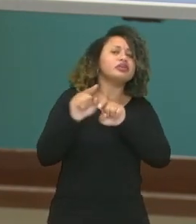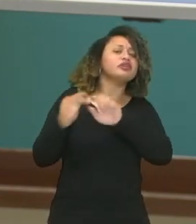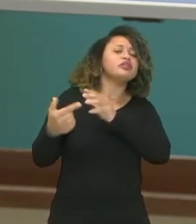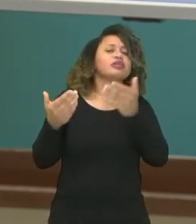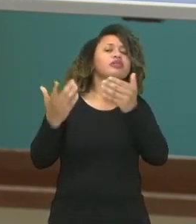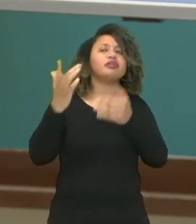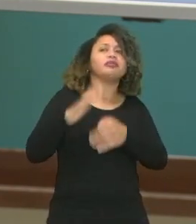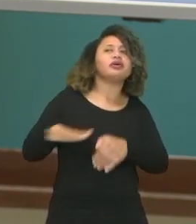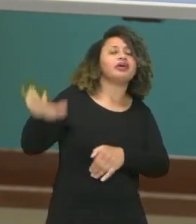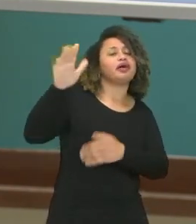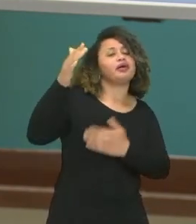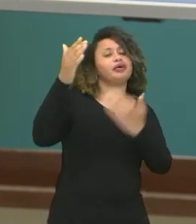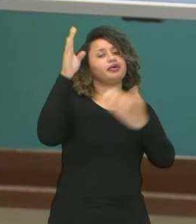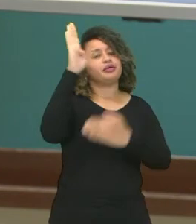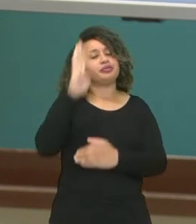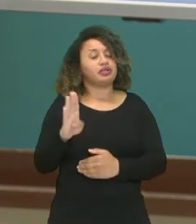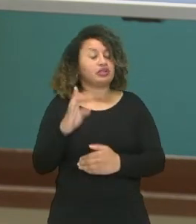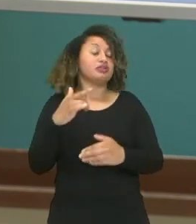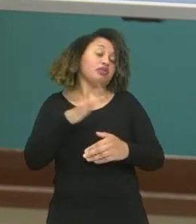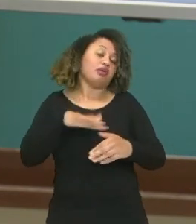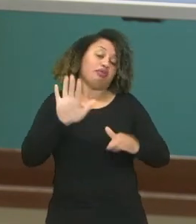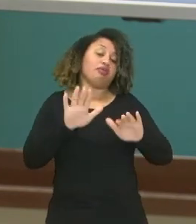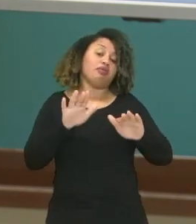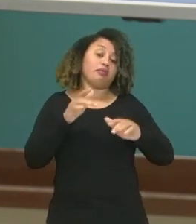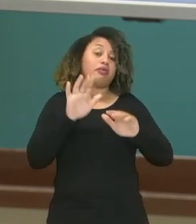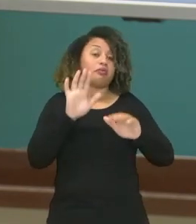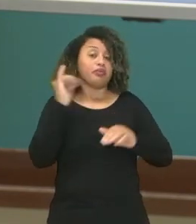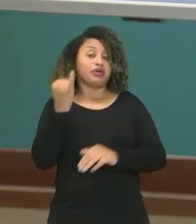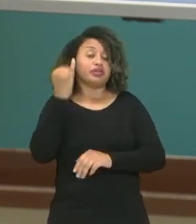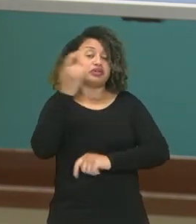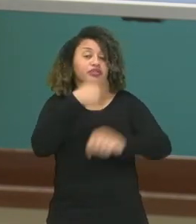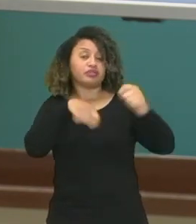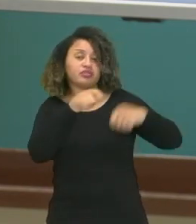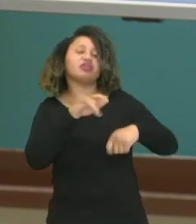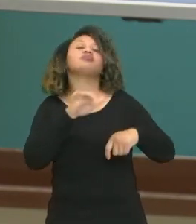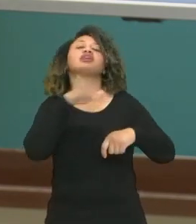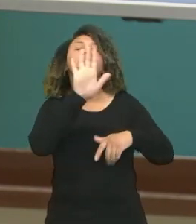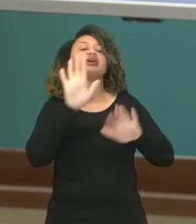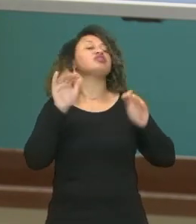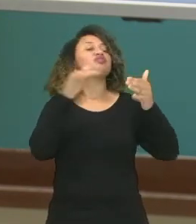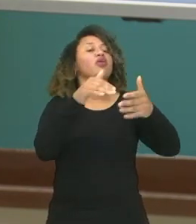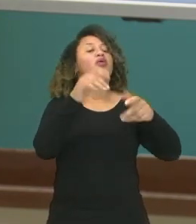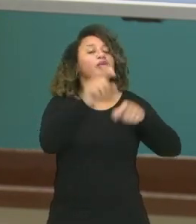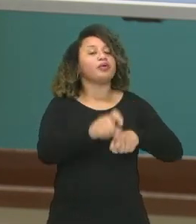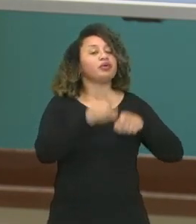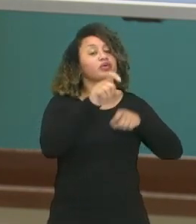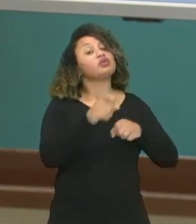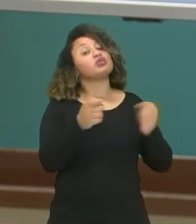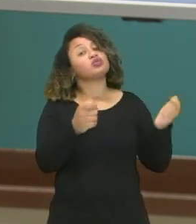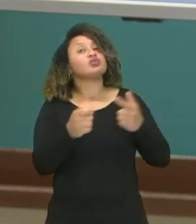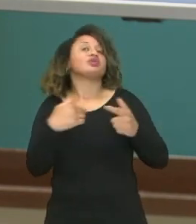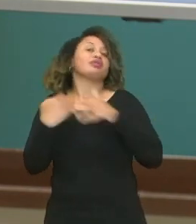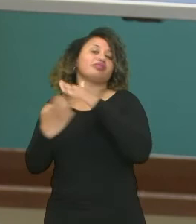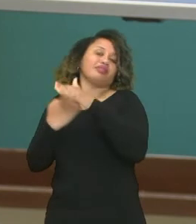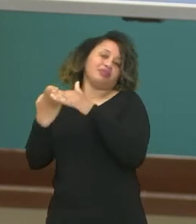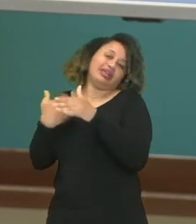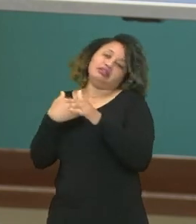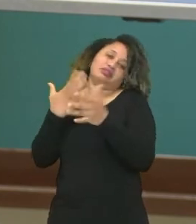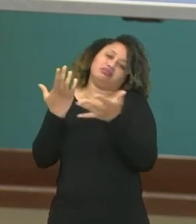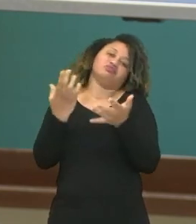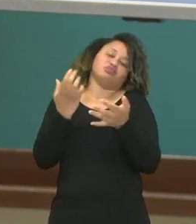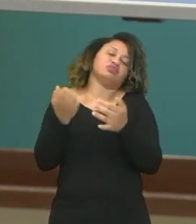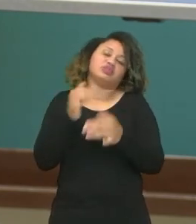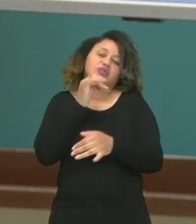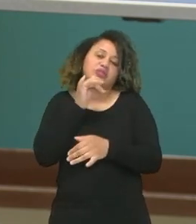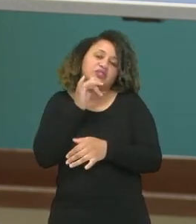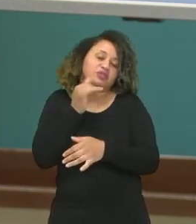também econômico, muito mais ligado à agricultura do que, por exemplo, a industrialização em São Paulo, Rio de Janeiro, Belo Horizonte, mas o Paraná teve